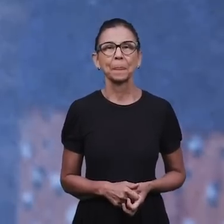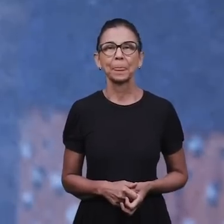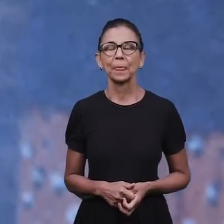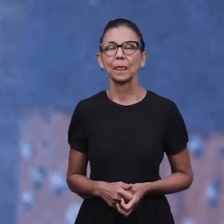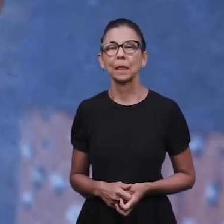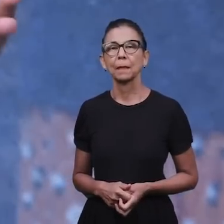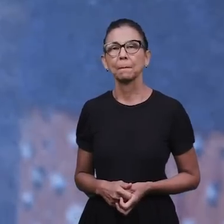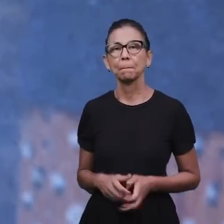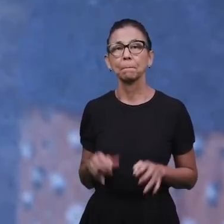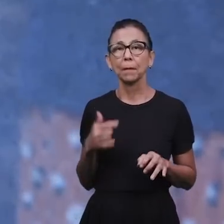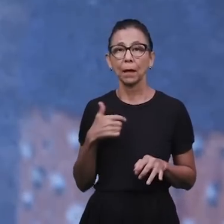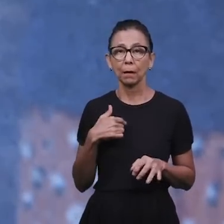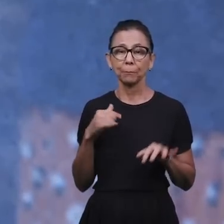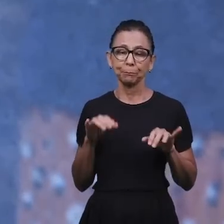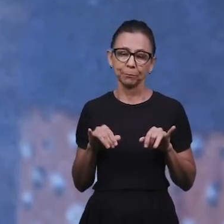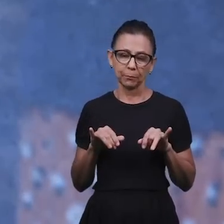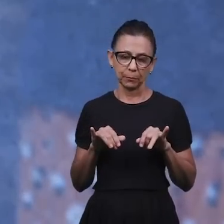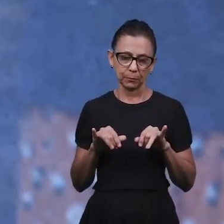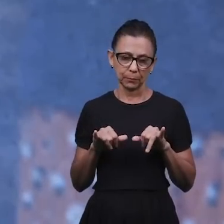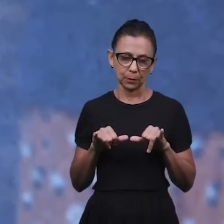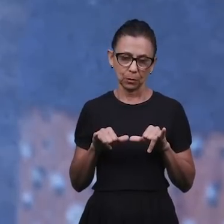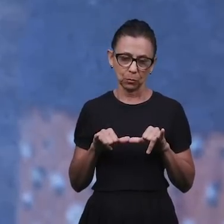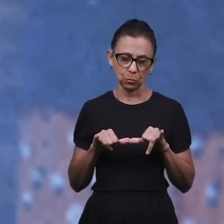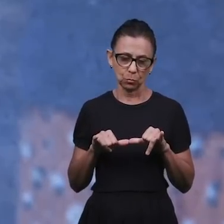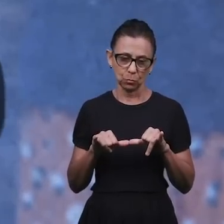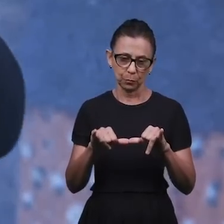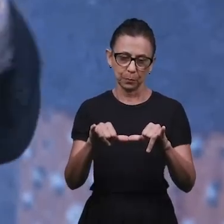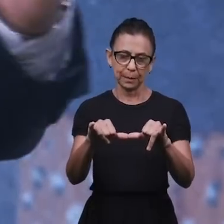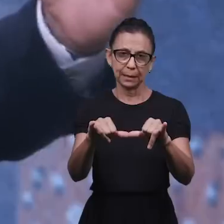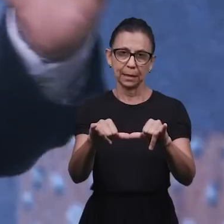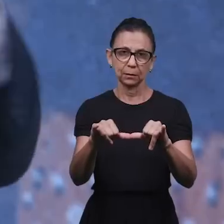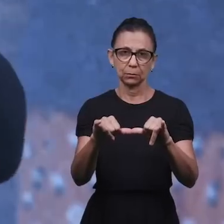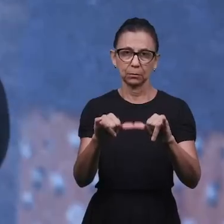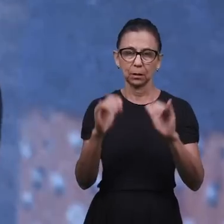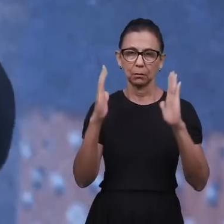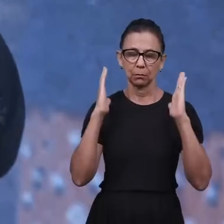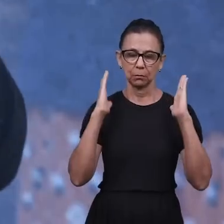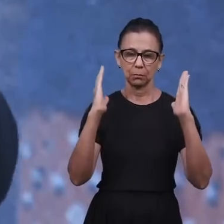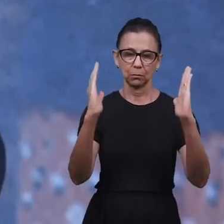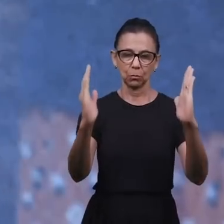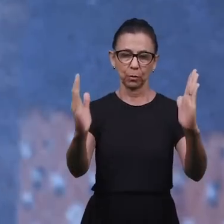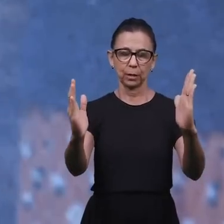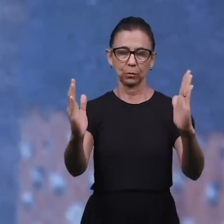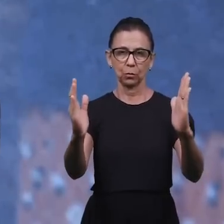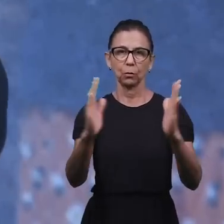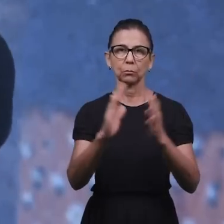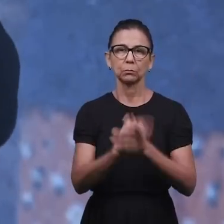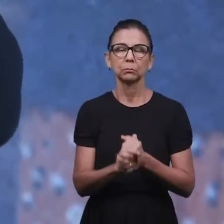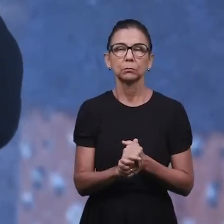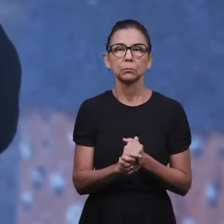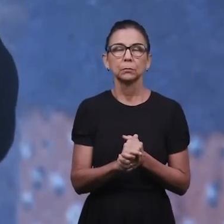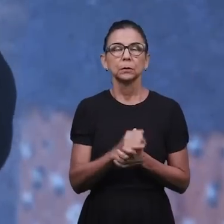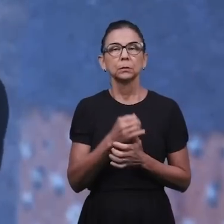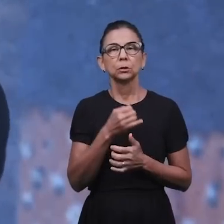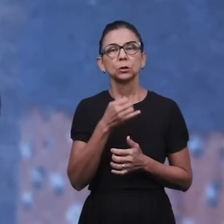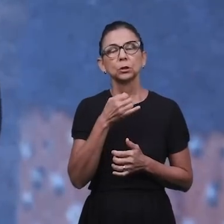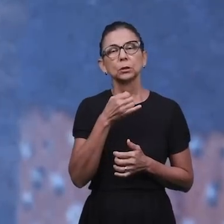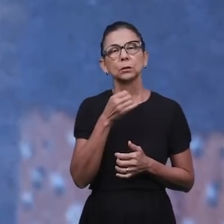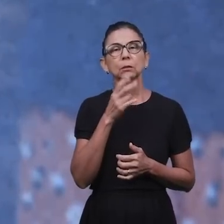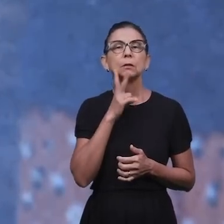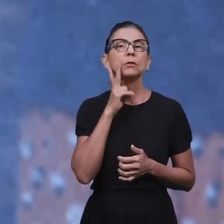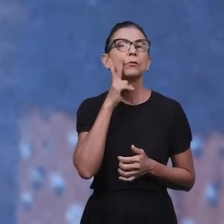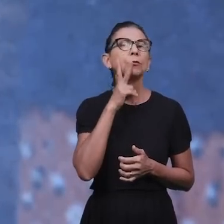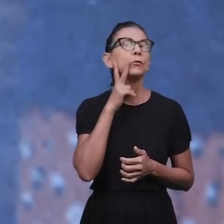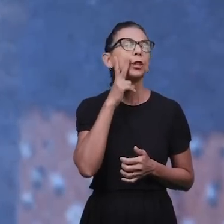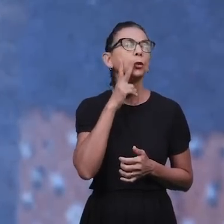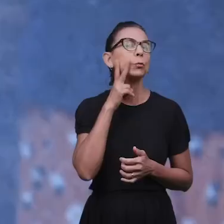É normal, em todo supermercado do país você tem aquelas áreas separadas pelos tipos de produto. E o lugar para onde